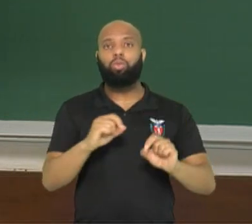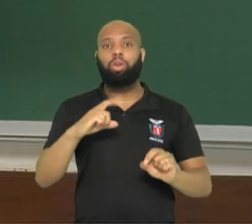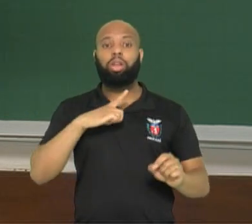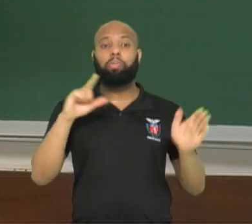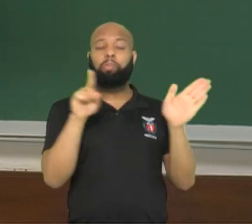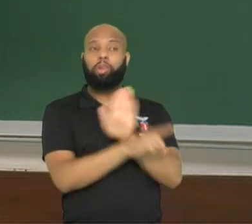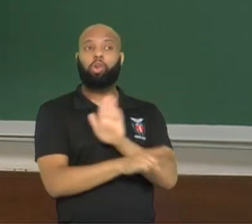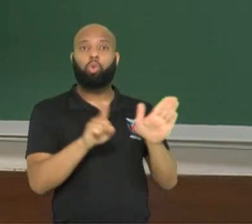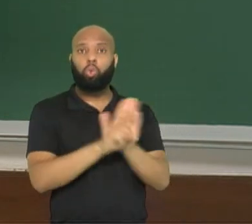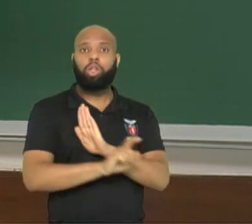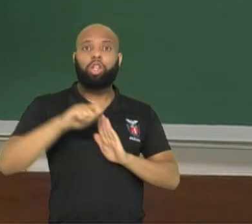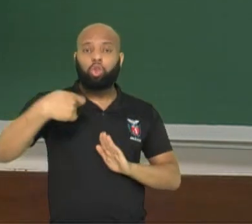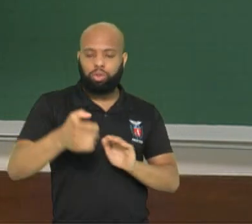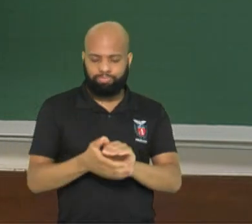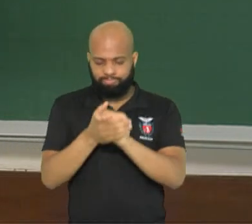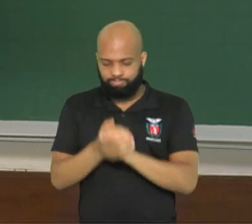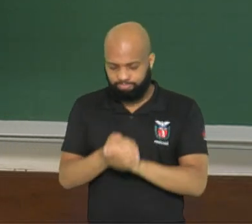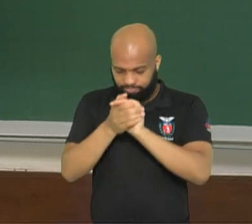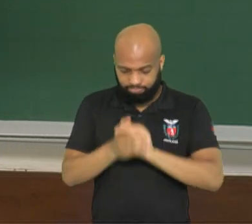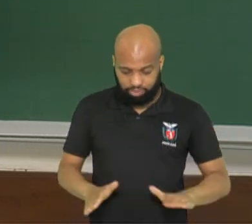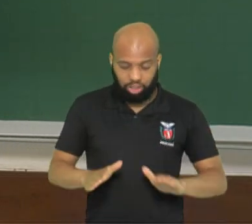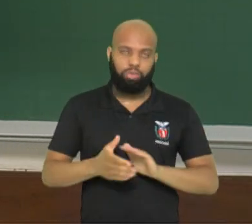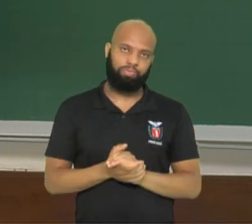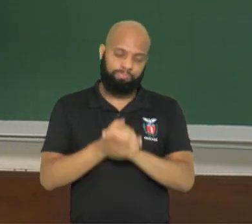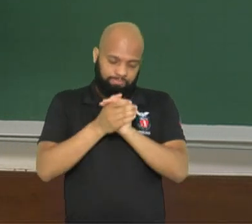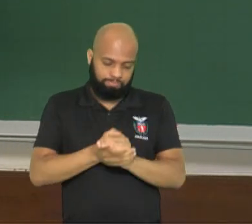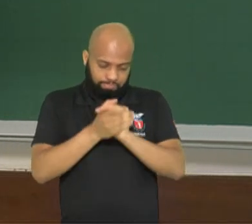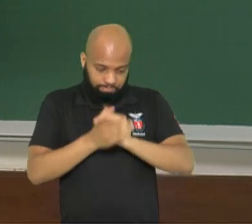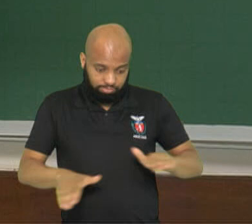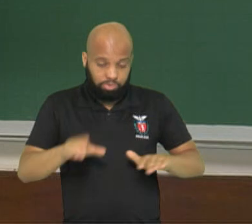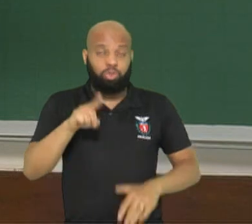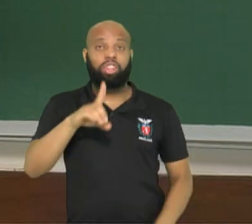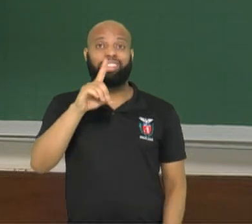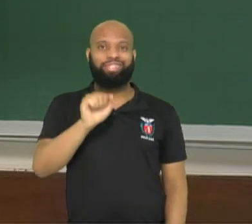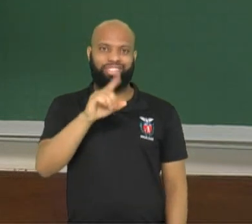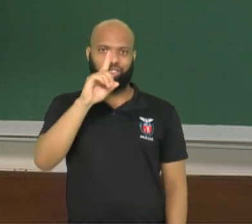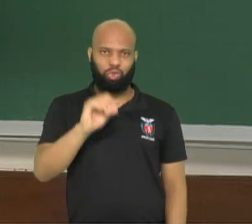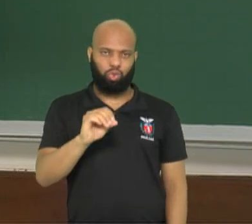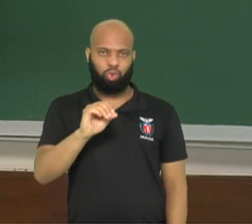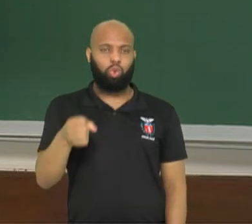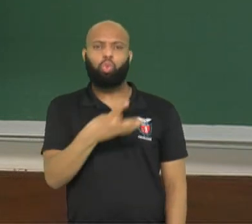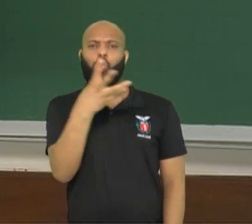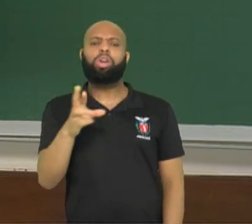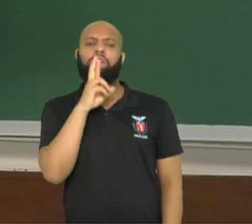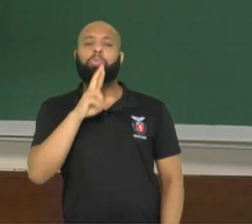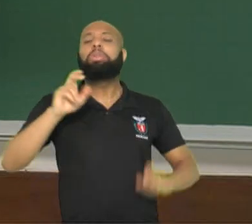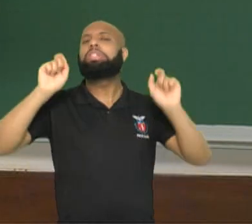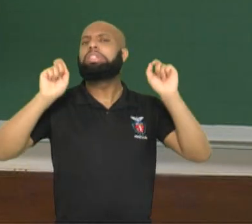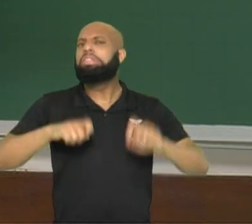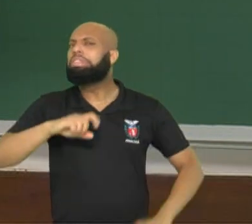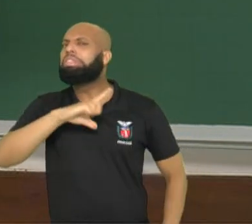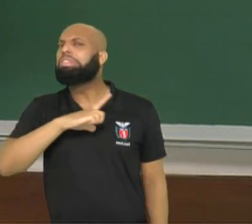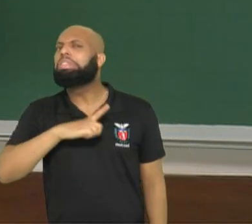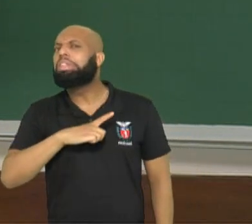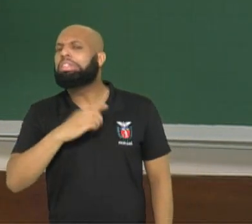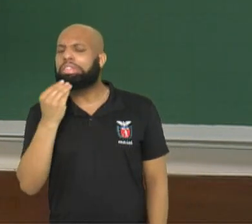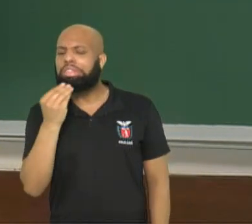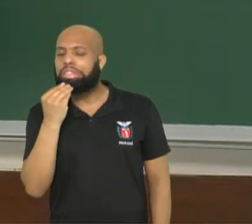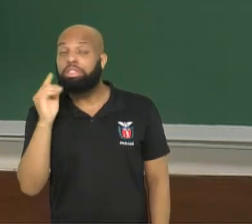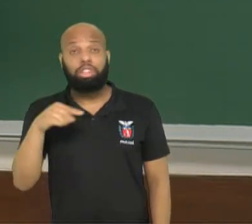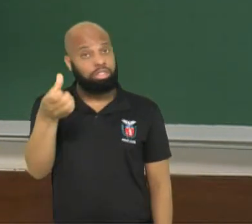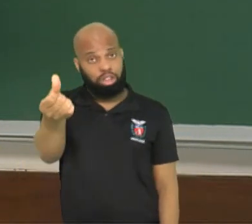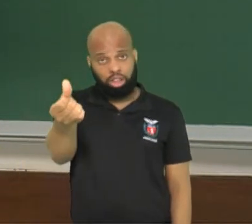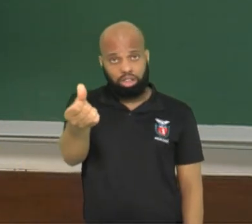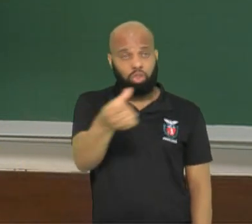exercício 1, qual experimento é esse? É o dado. Quantos resultados possíveis esse dado me dá?